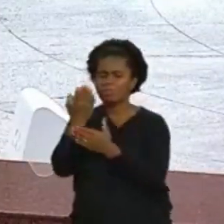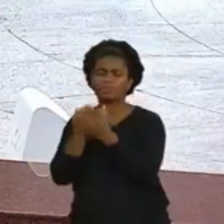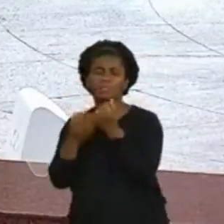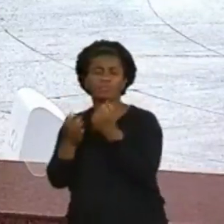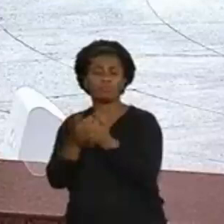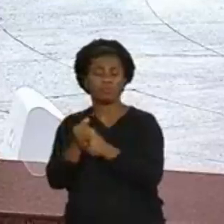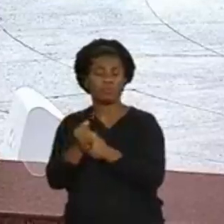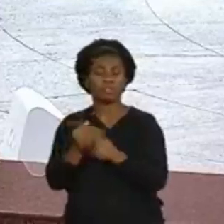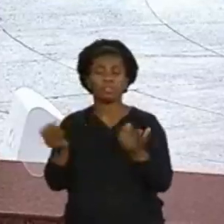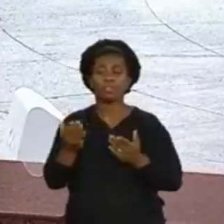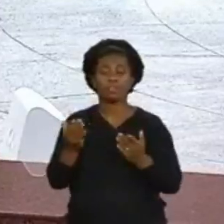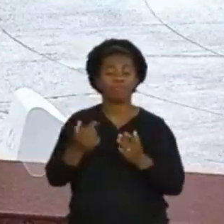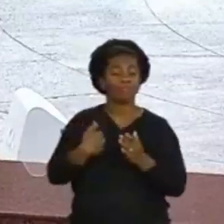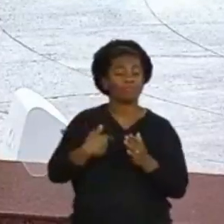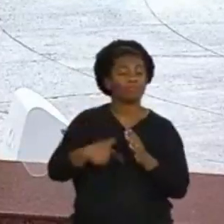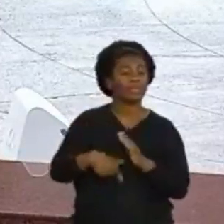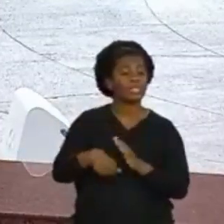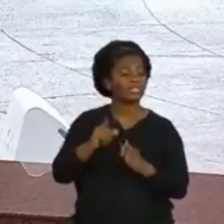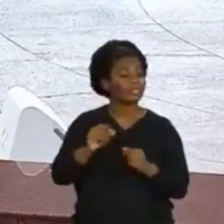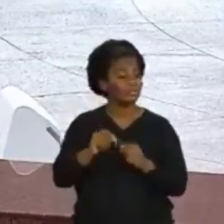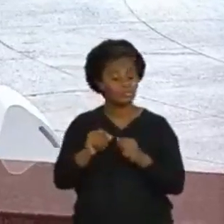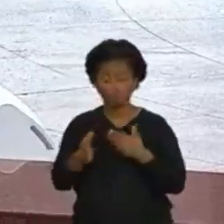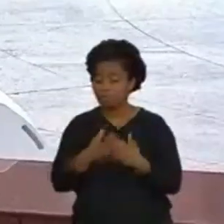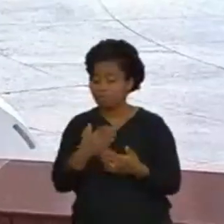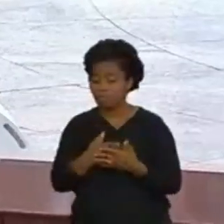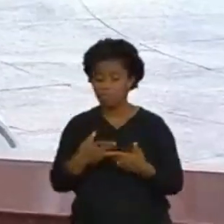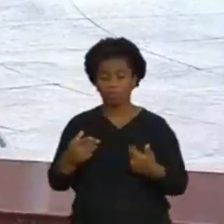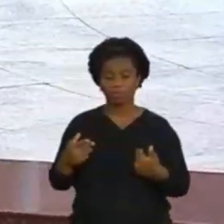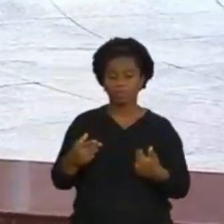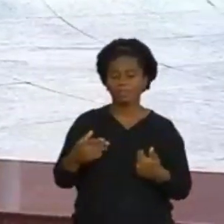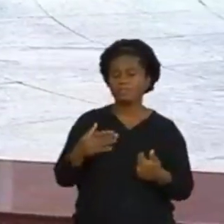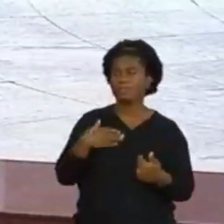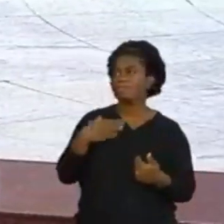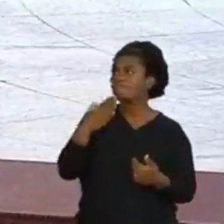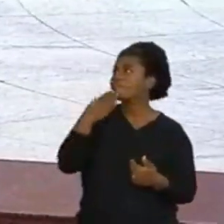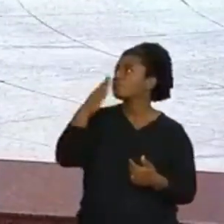ali agrada a Deus. Então, Deus na minha vida está antes de mim.